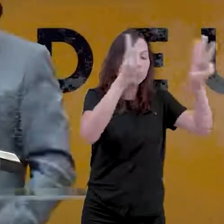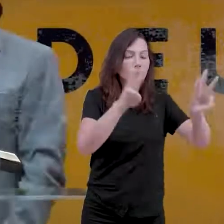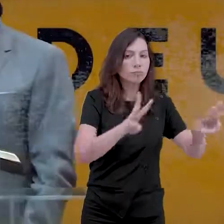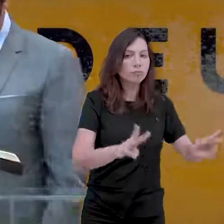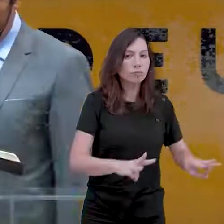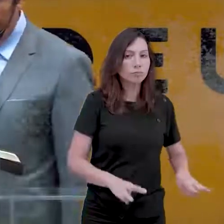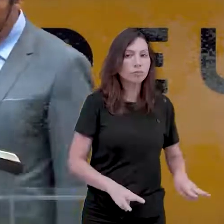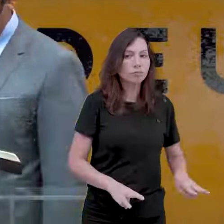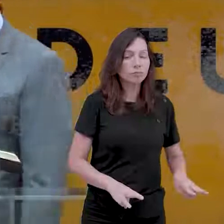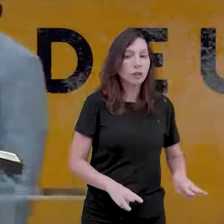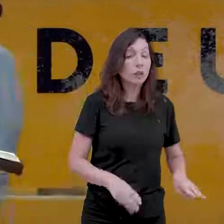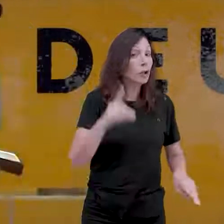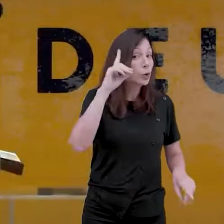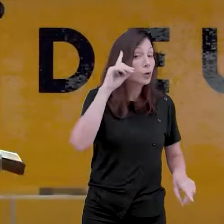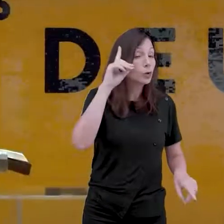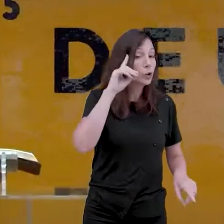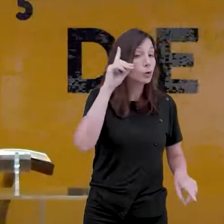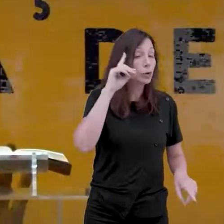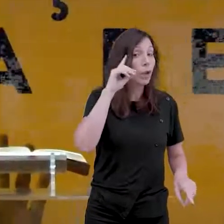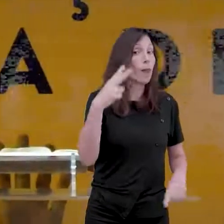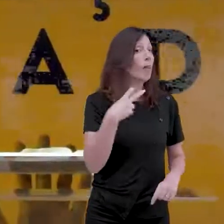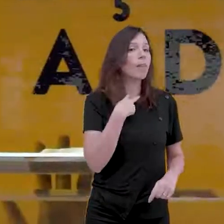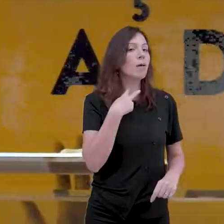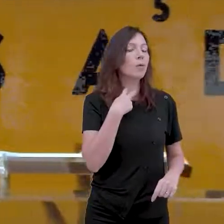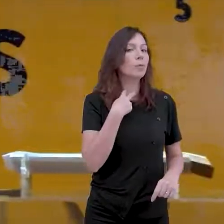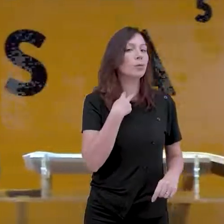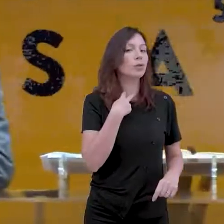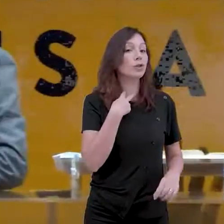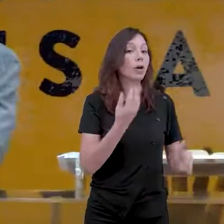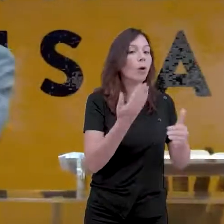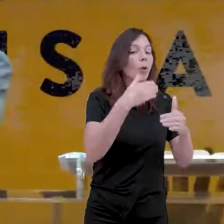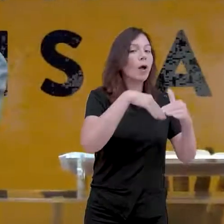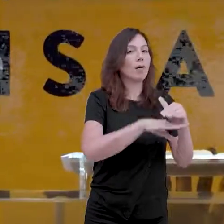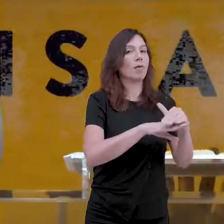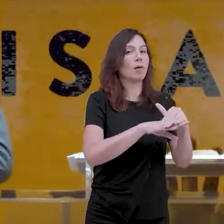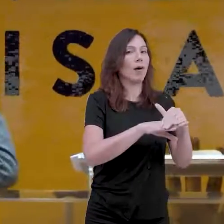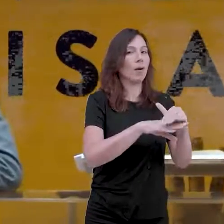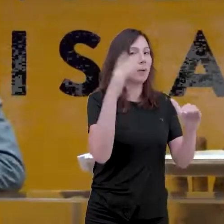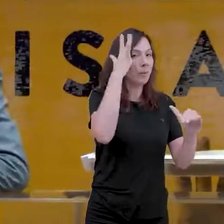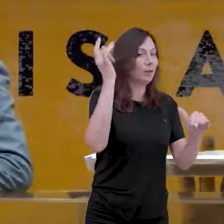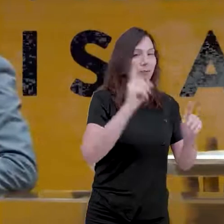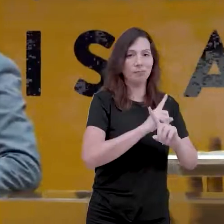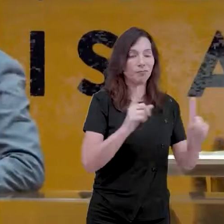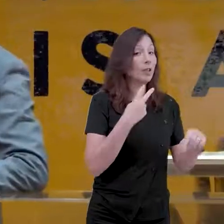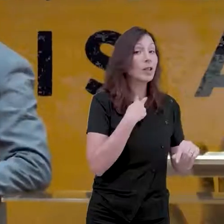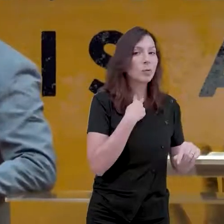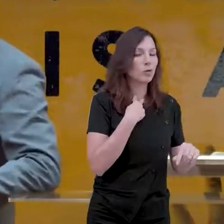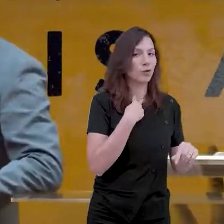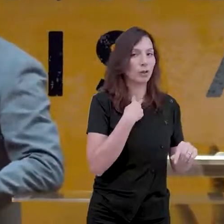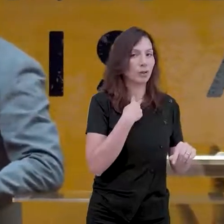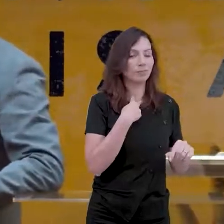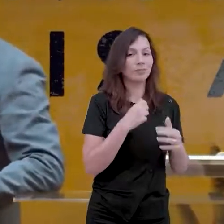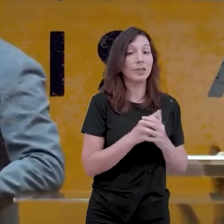você e comigo. Domingo passado você veio na igreja, foi uma bênção para a sua vida, saiu daqui cheio de ânimo. Hoje você